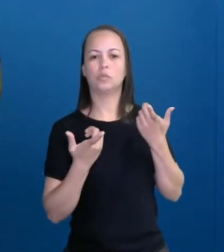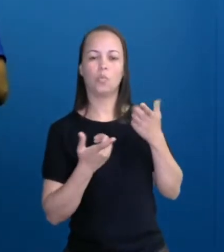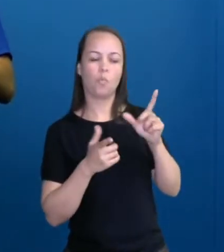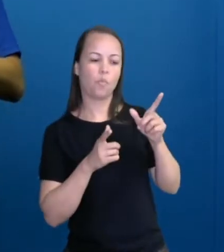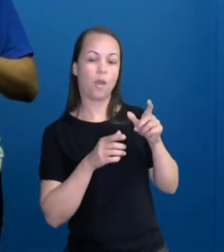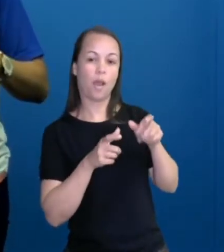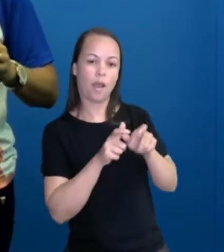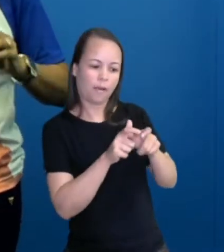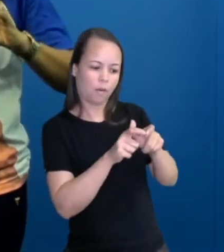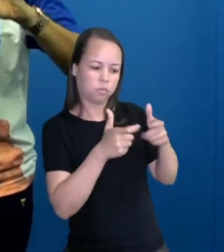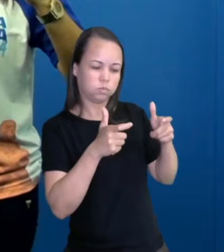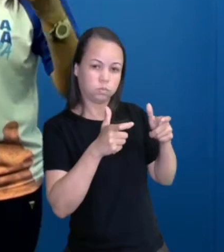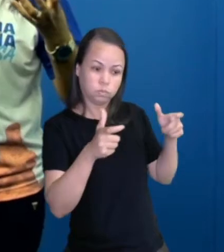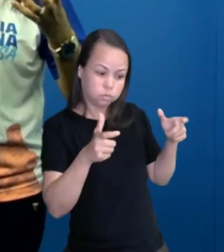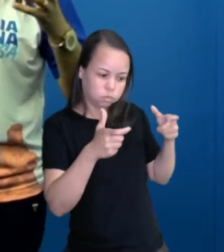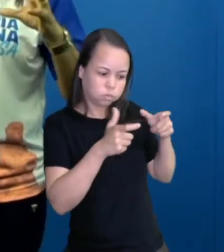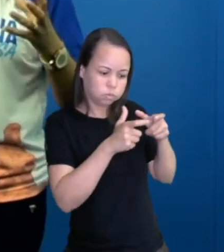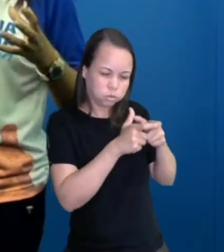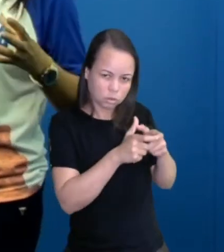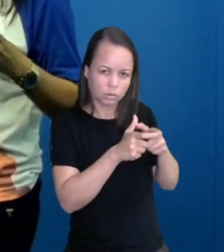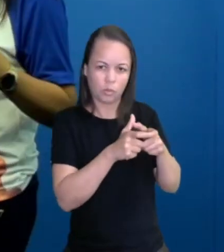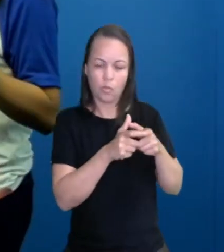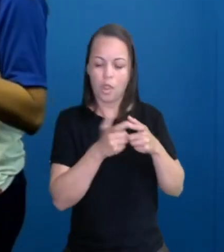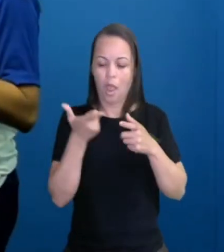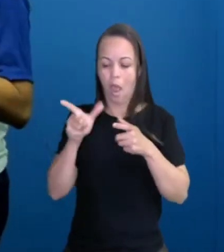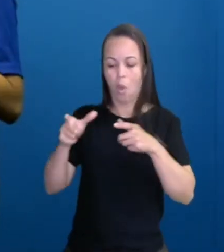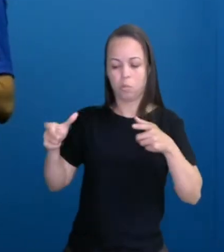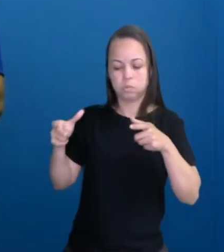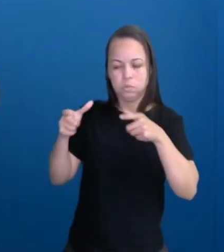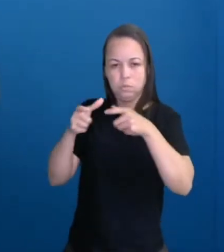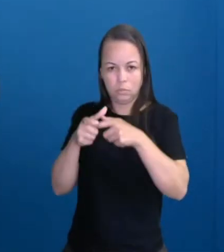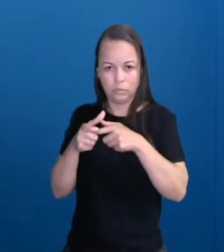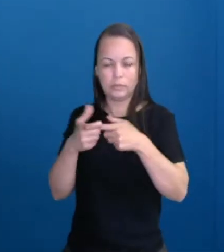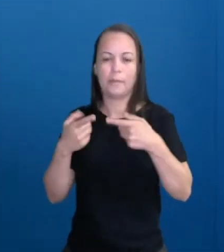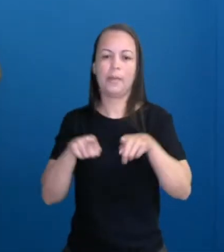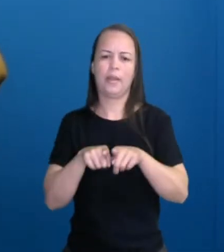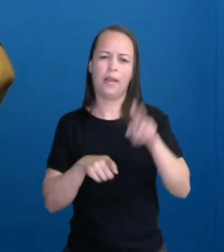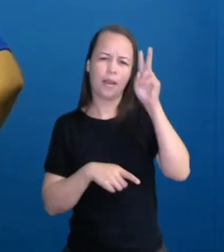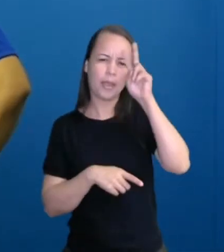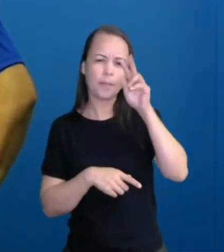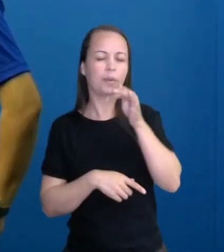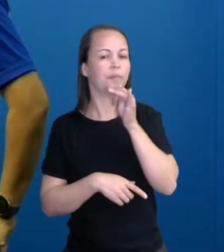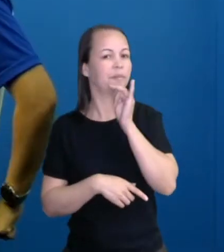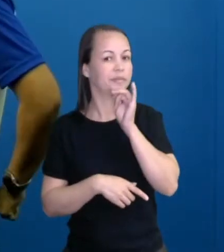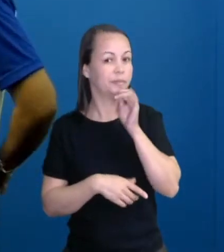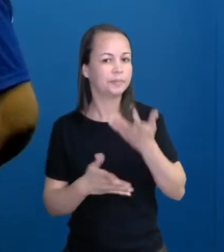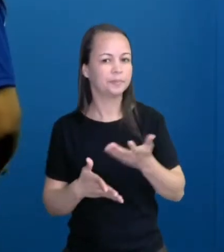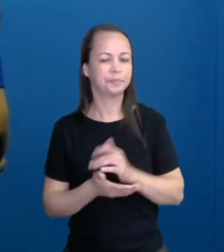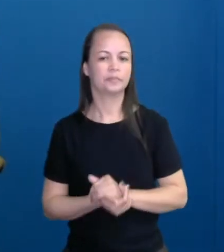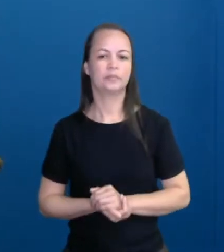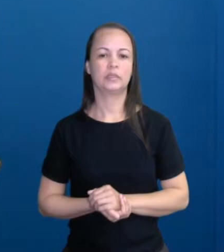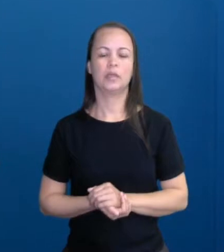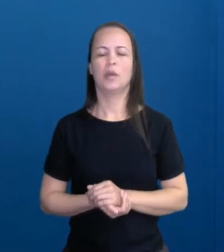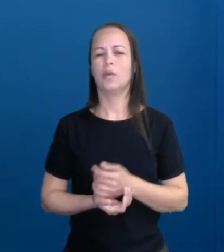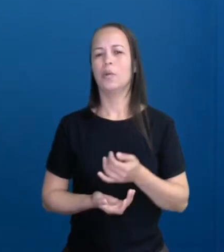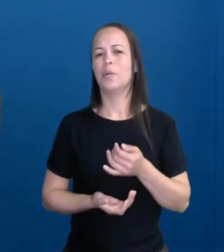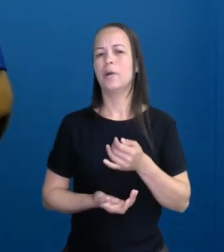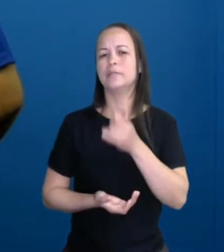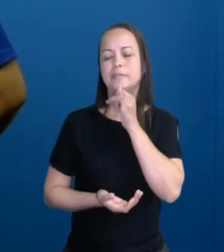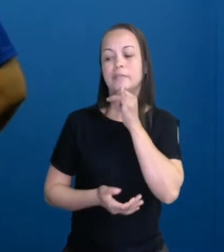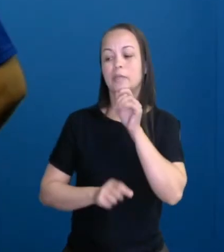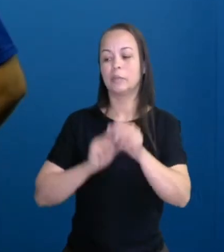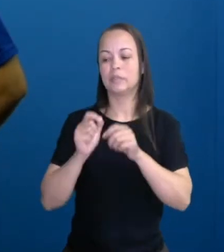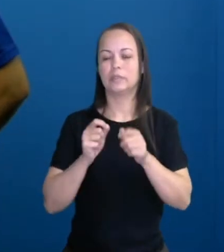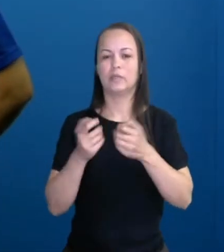outra também diminui. E sempre naquela mesma quantidade. Lembra? Por exemplo, digamos aí a quantidade